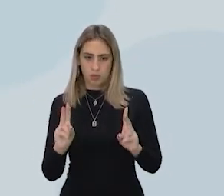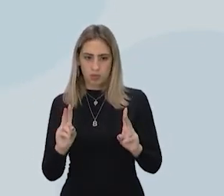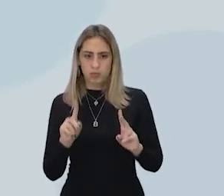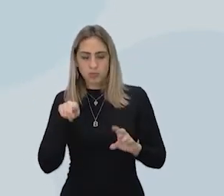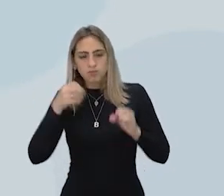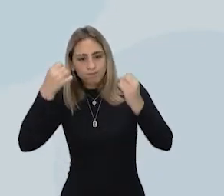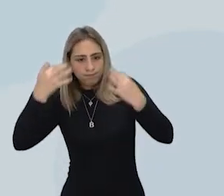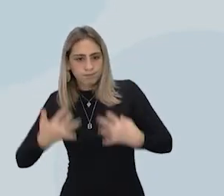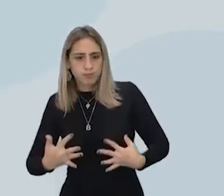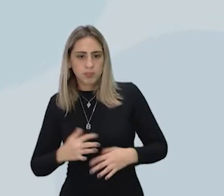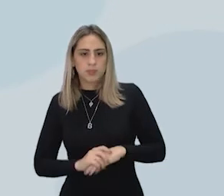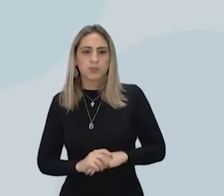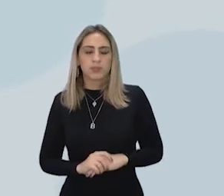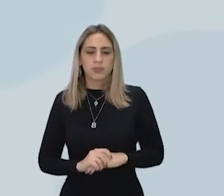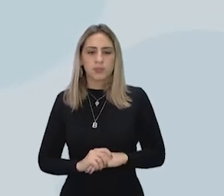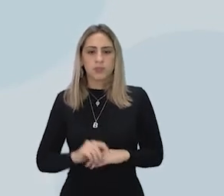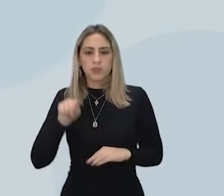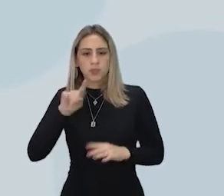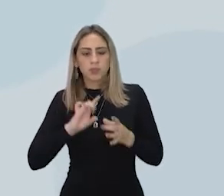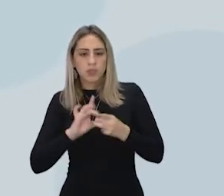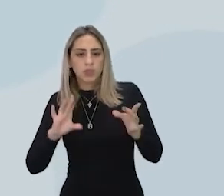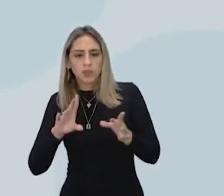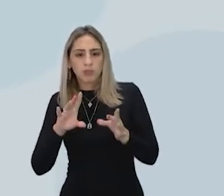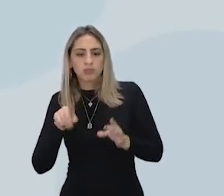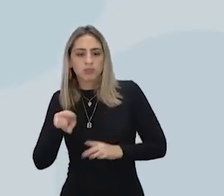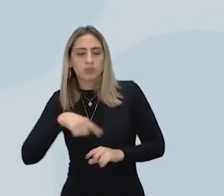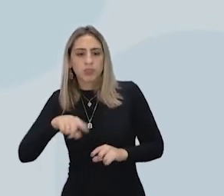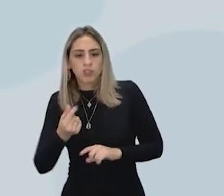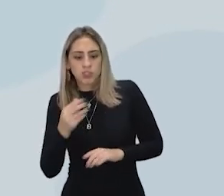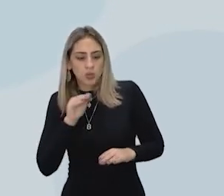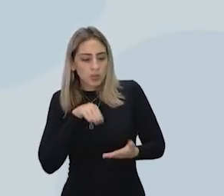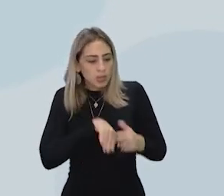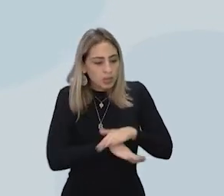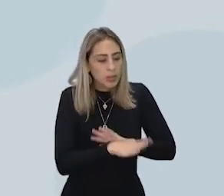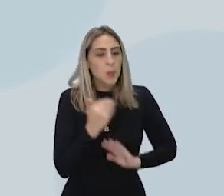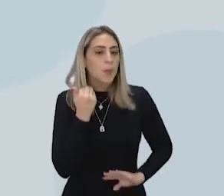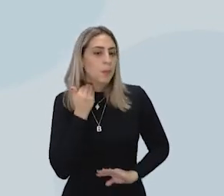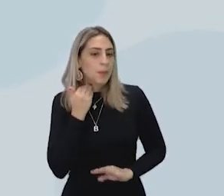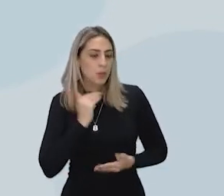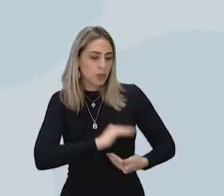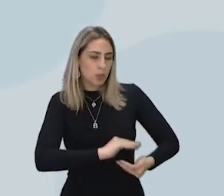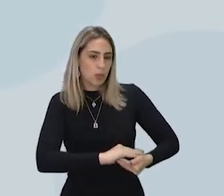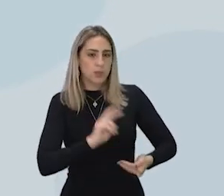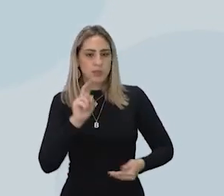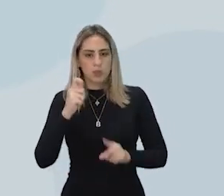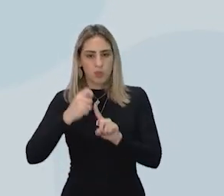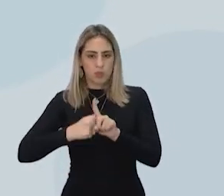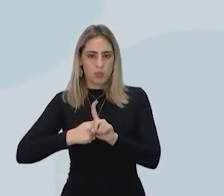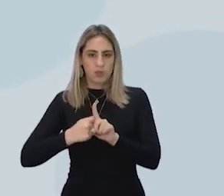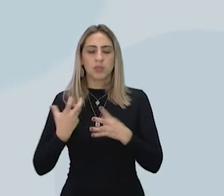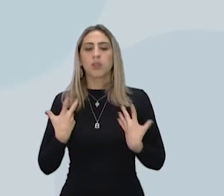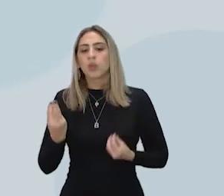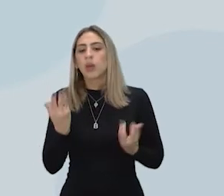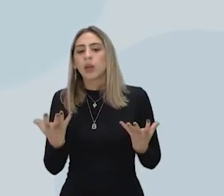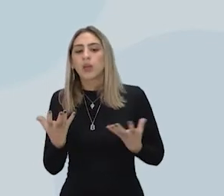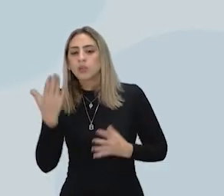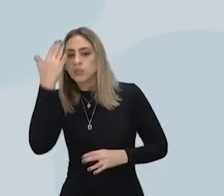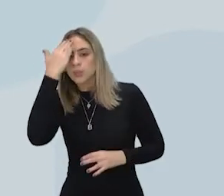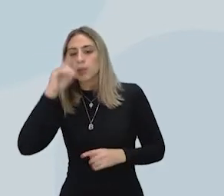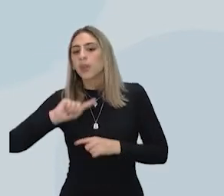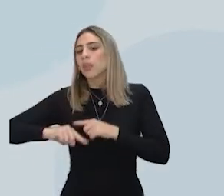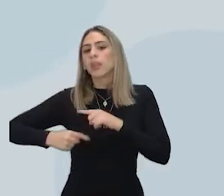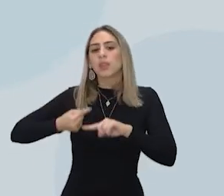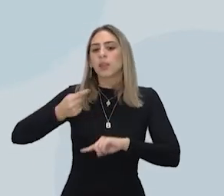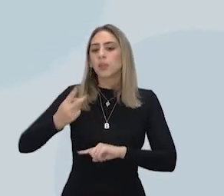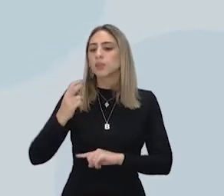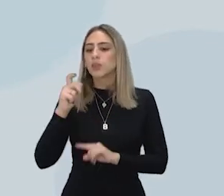está significando. E você vai deixar lá disponível esse dinheiro no banco por 5 meses. Então, eu quero saber, depois de